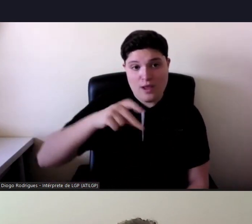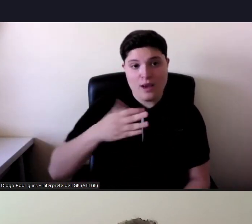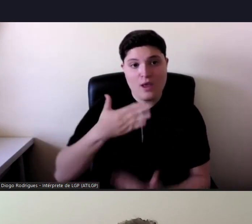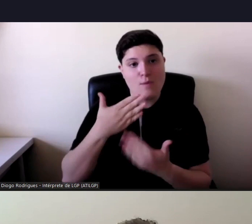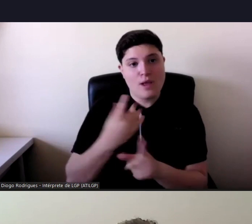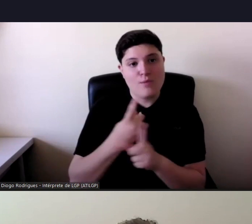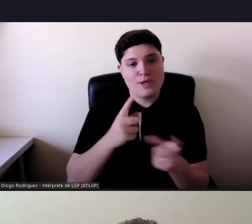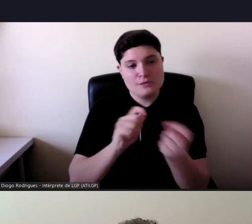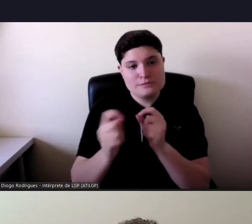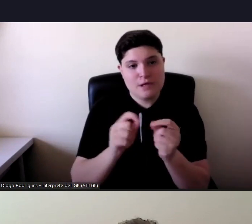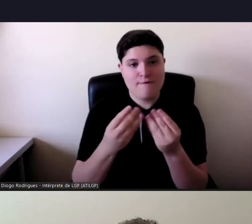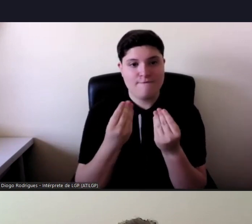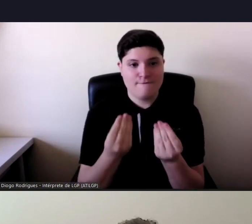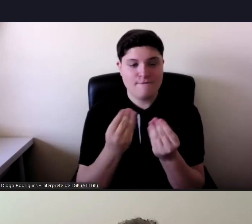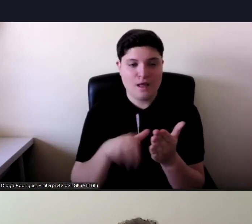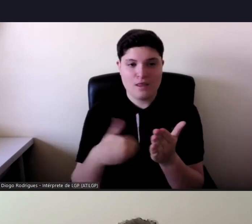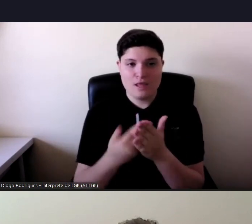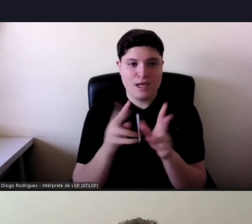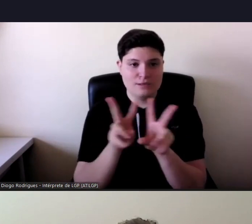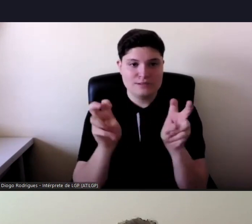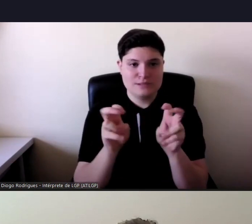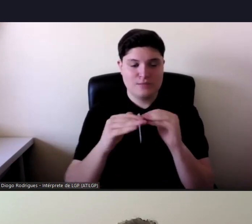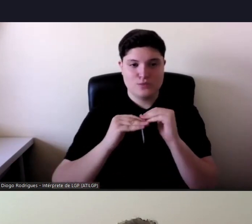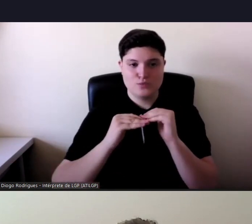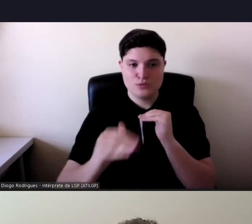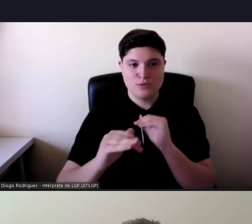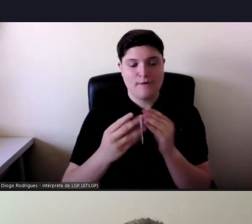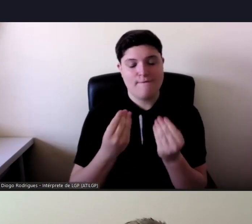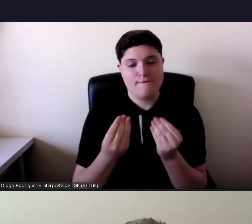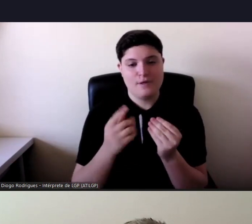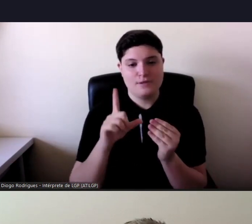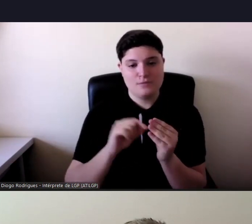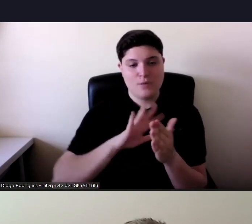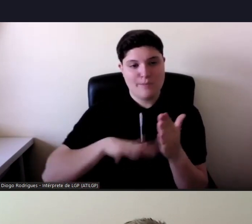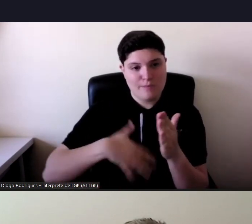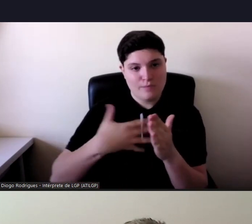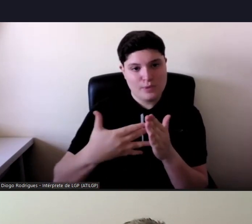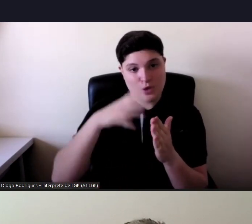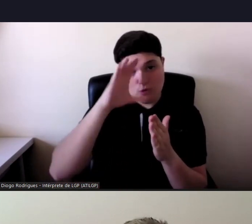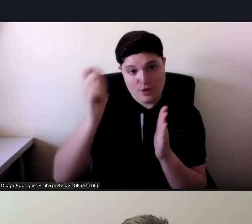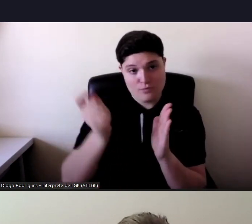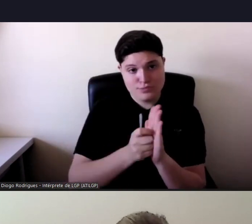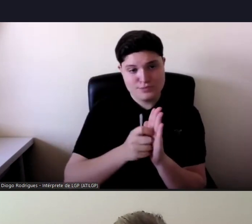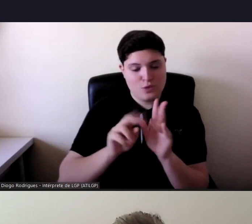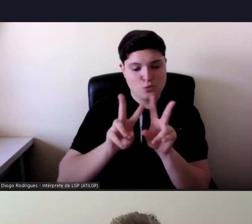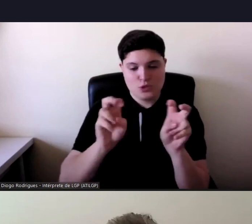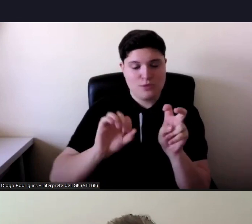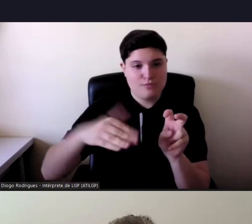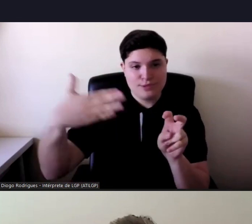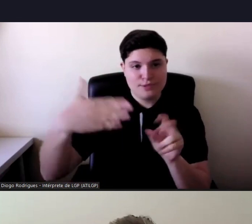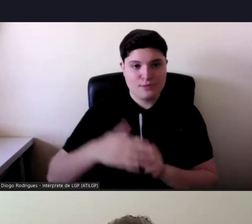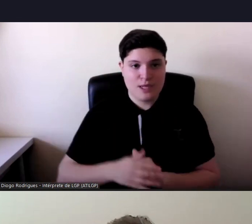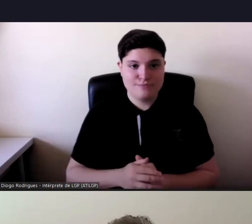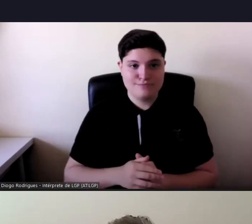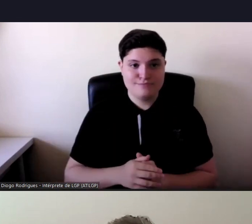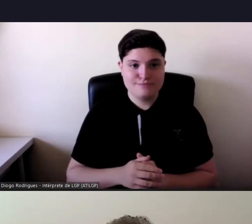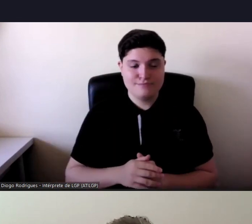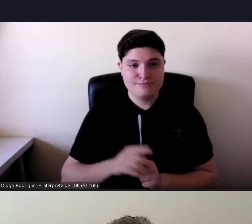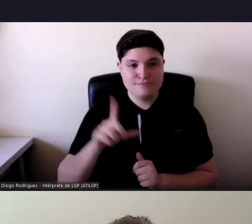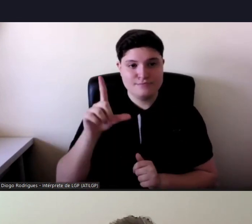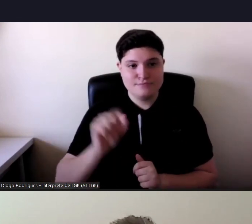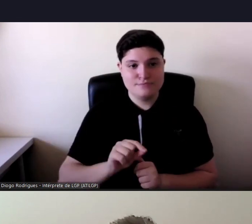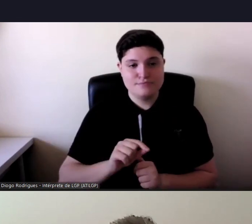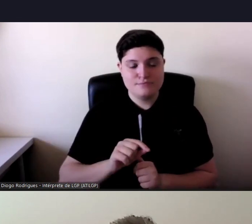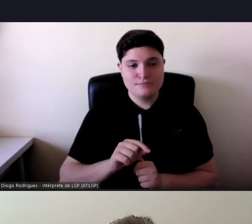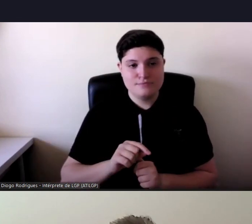zero líquido, não zero absoluto, por isso neutralidade, que é um projeto financiado pelo Fundo Ambiental, que